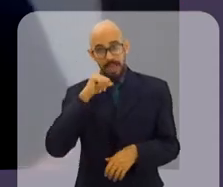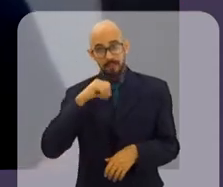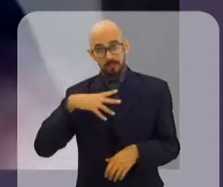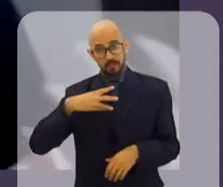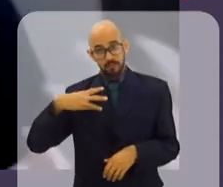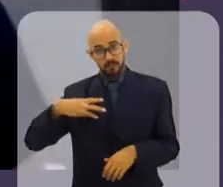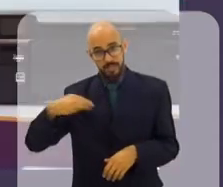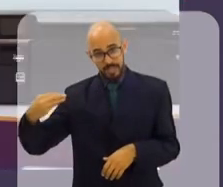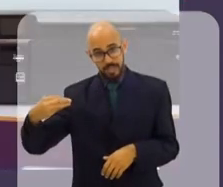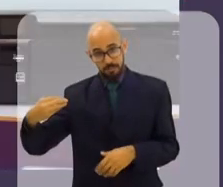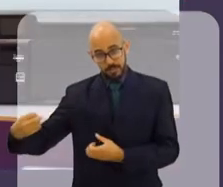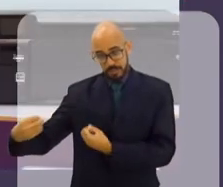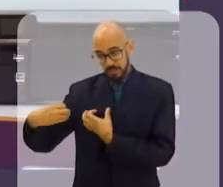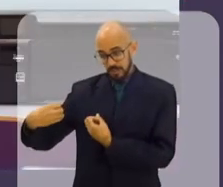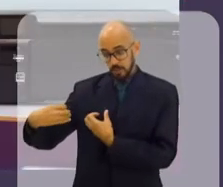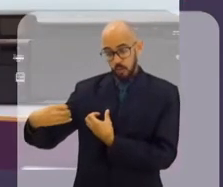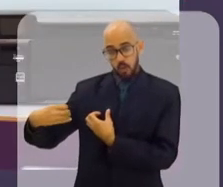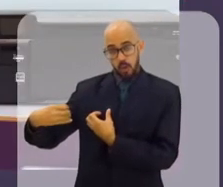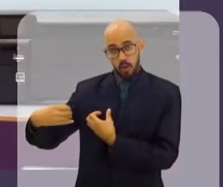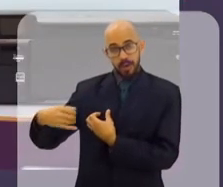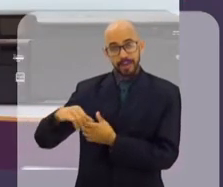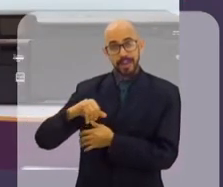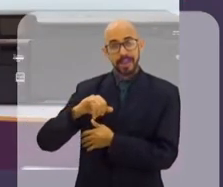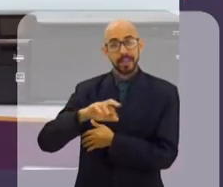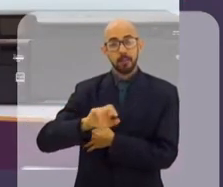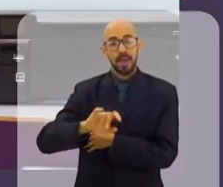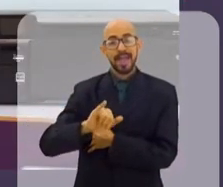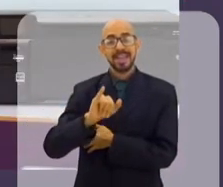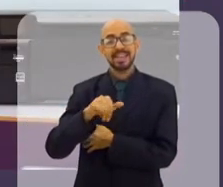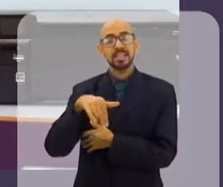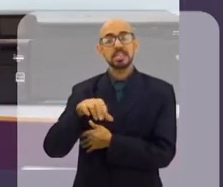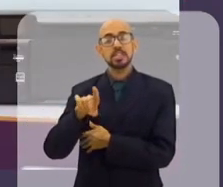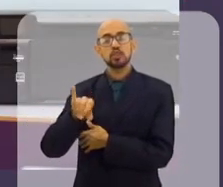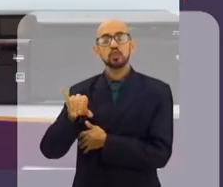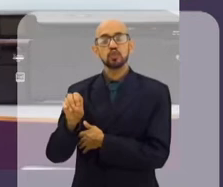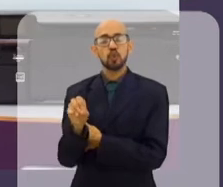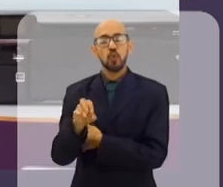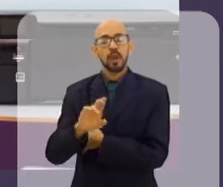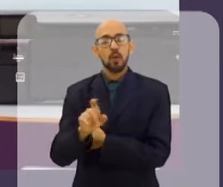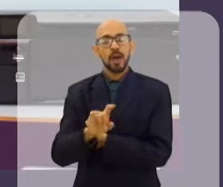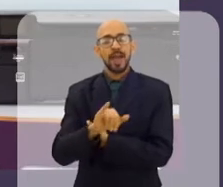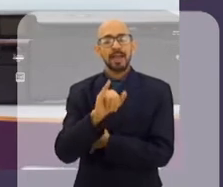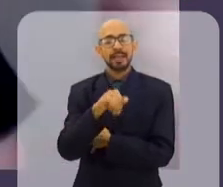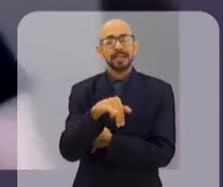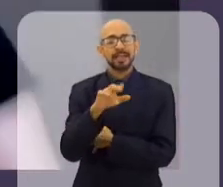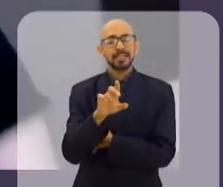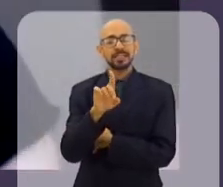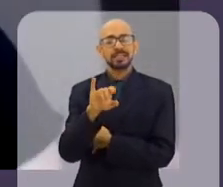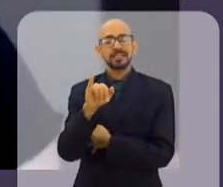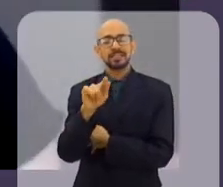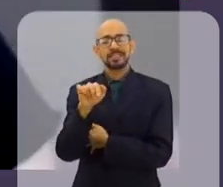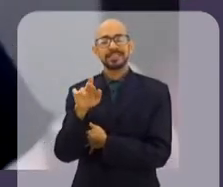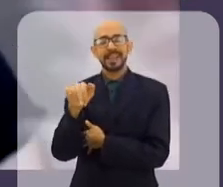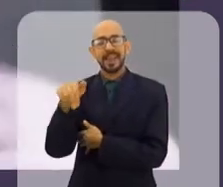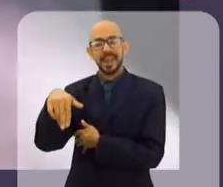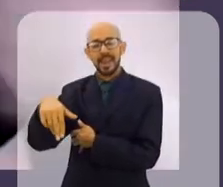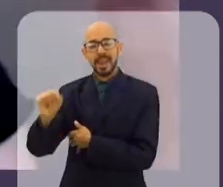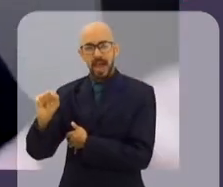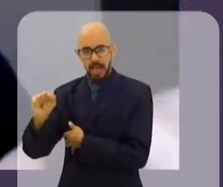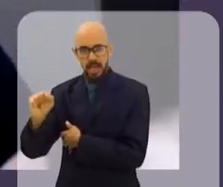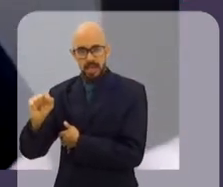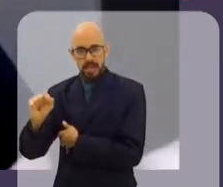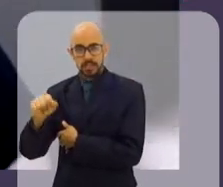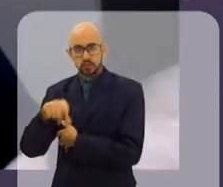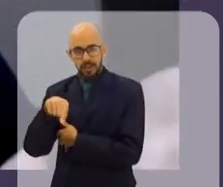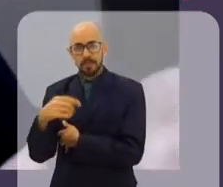é índio, é indígena. Sabe, o quanto é rico isso já está quebrando as barreiras da universidade. Isso não é